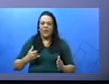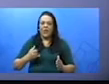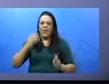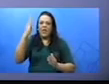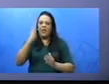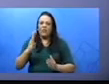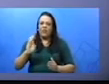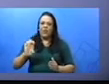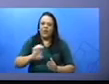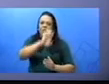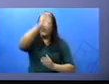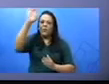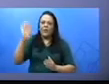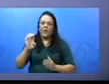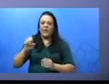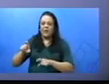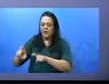país.